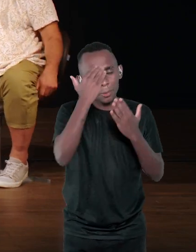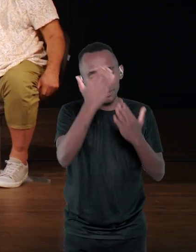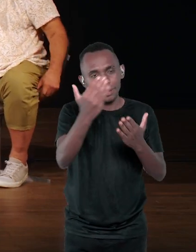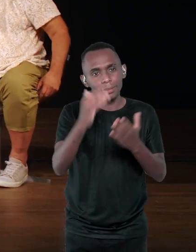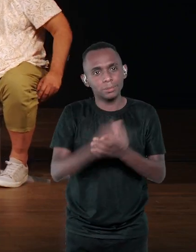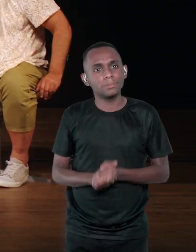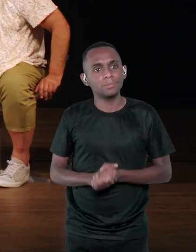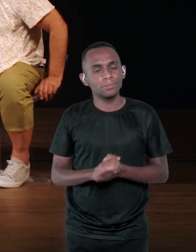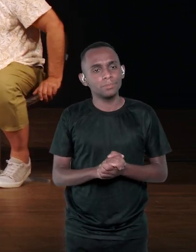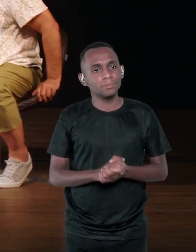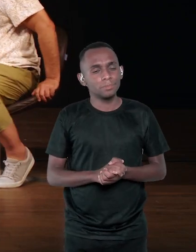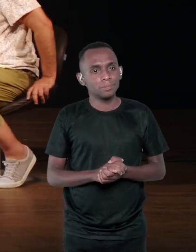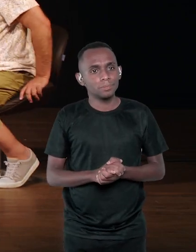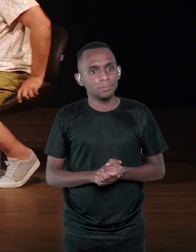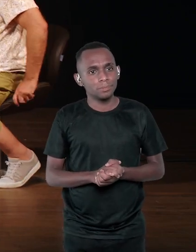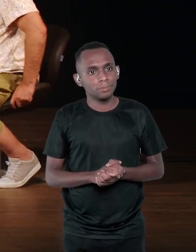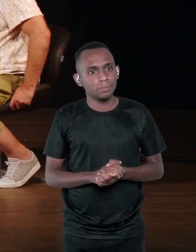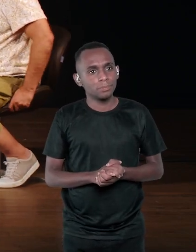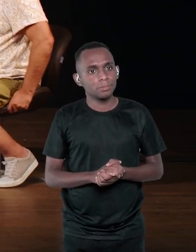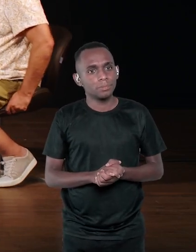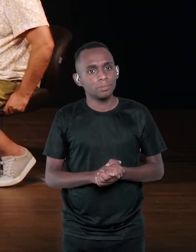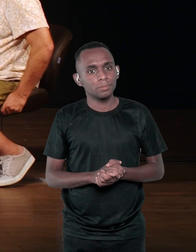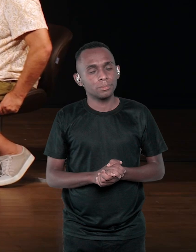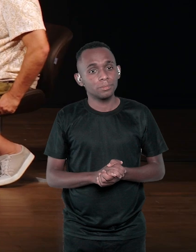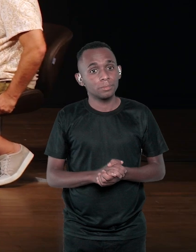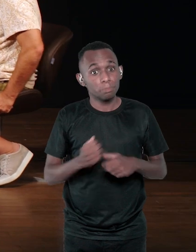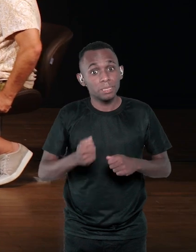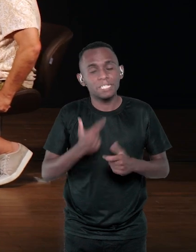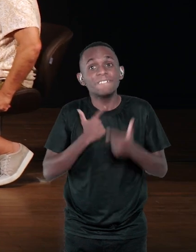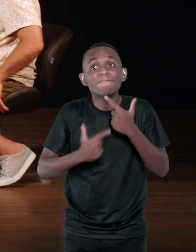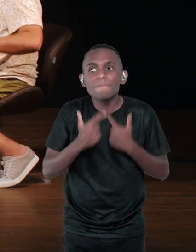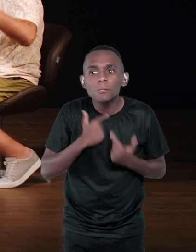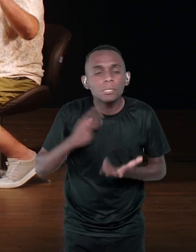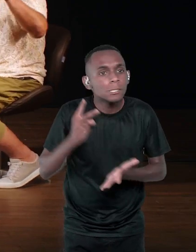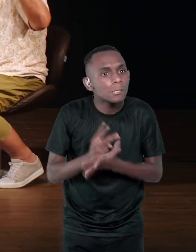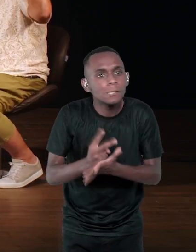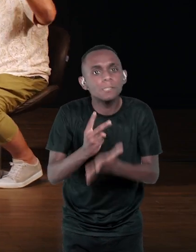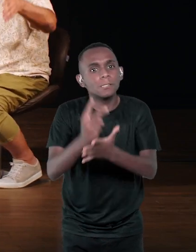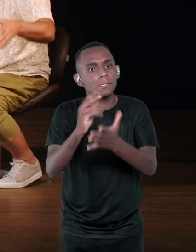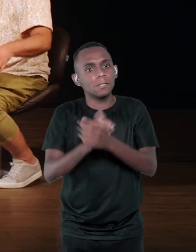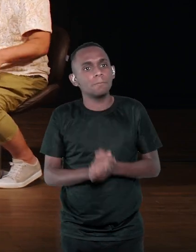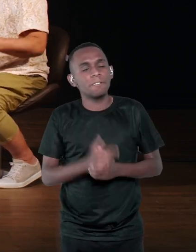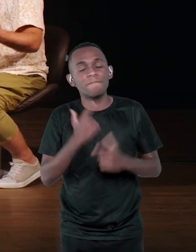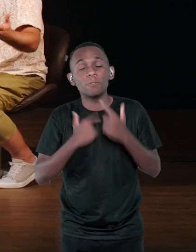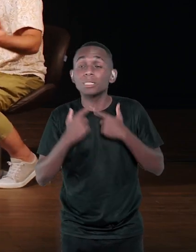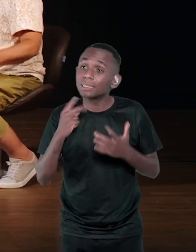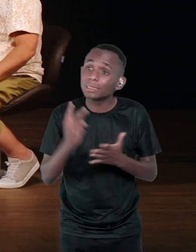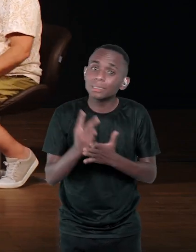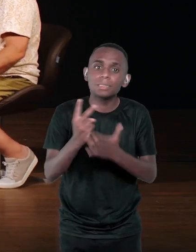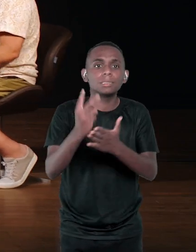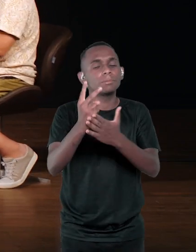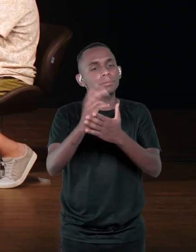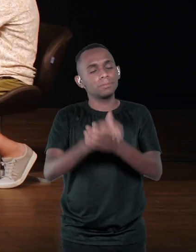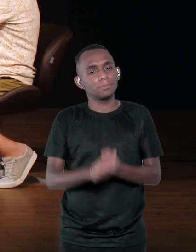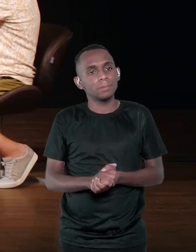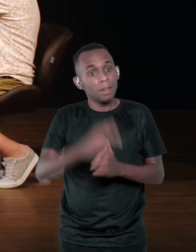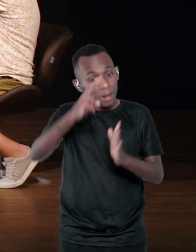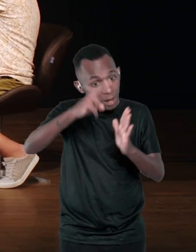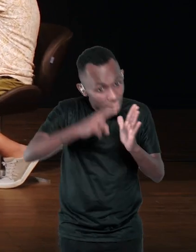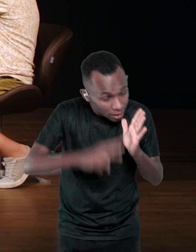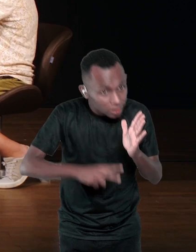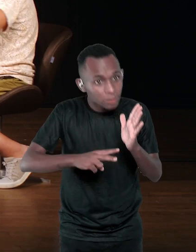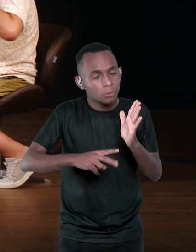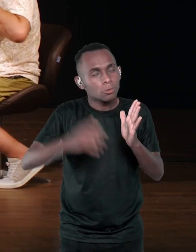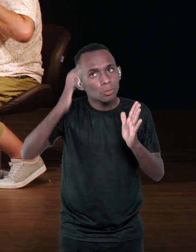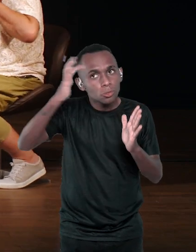hungry. Você fique sempre faminto. Steve Jobs tem um discurso dele que chama Stay Hungry. Seja sempre faminto.